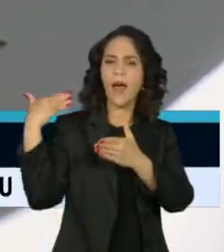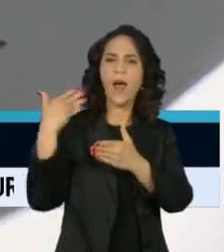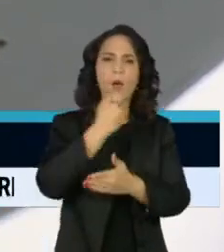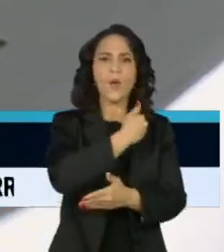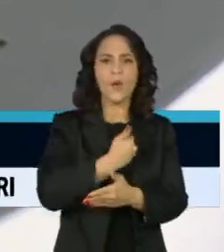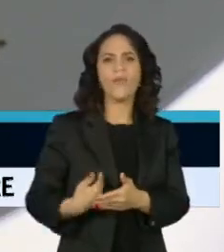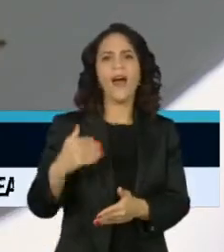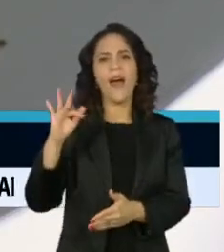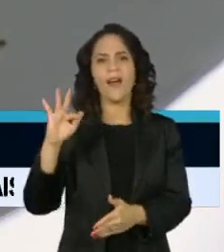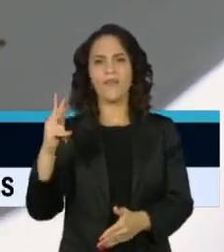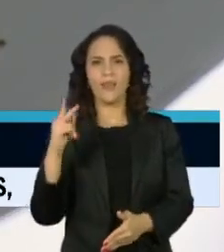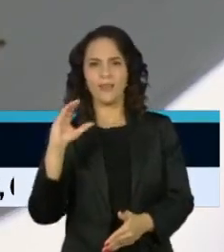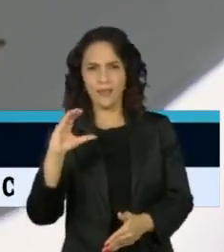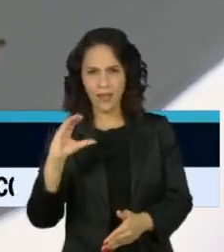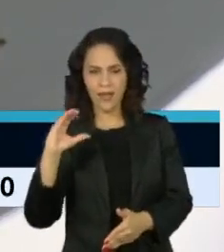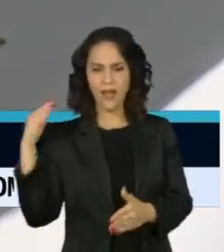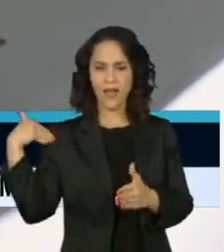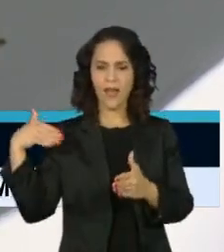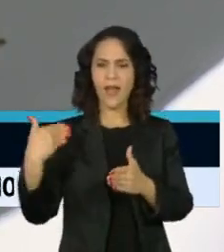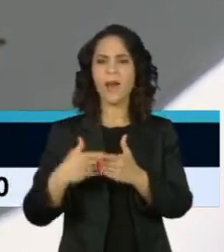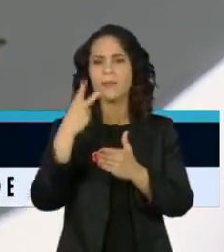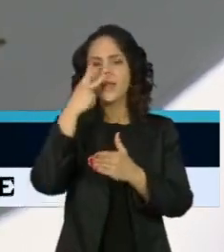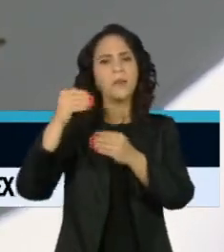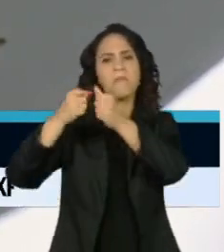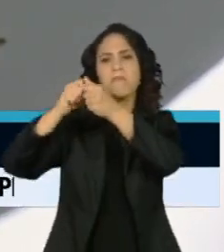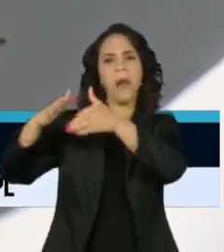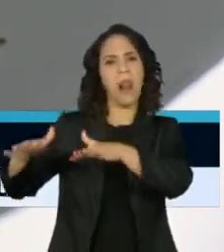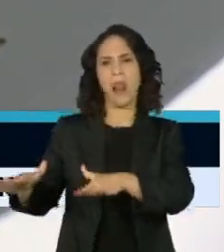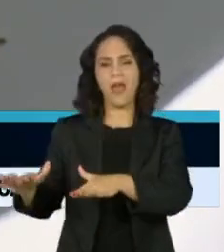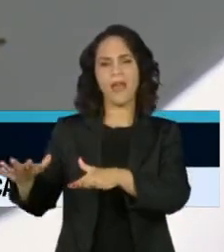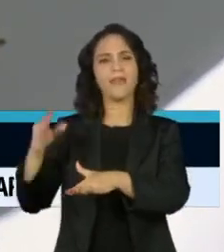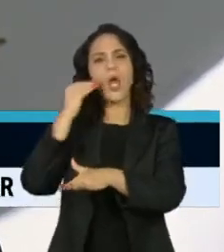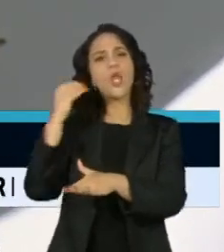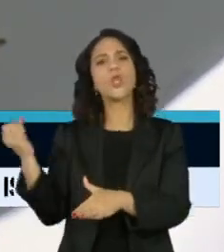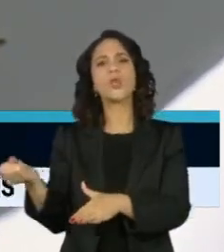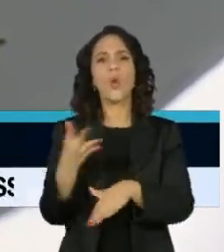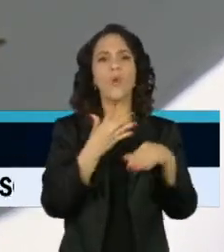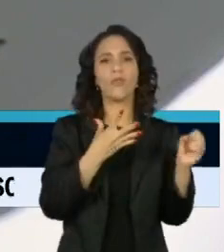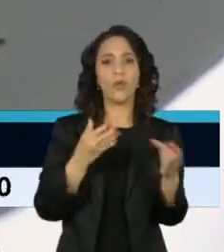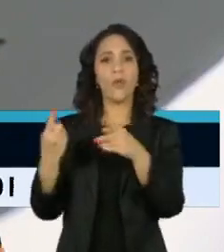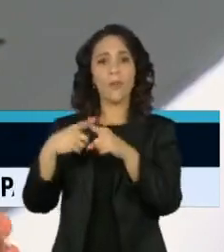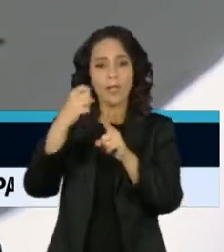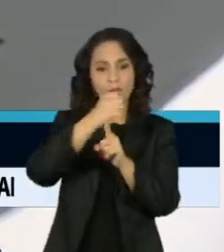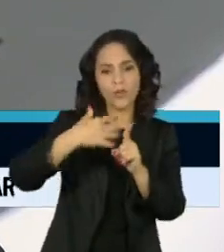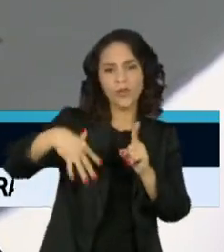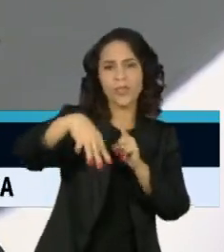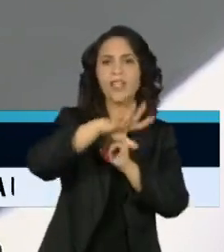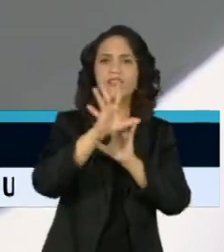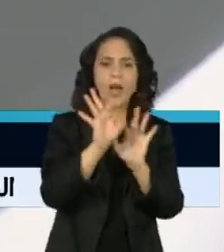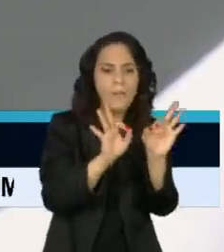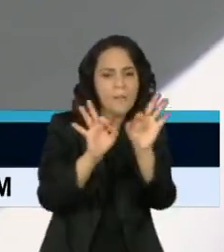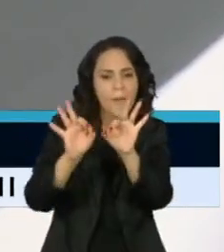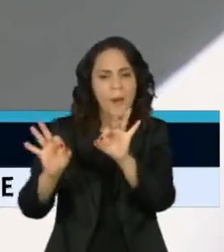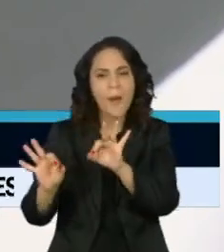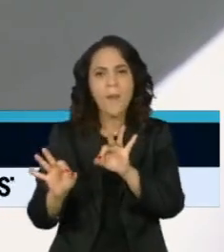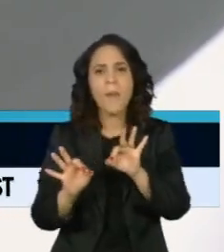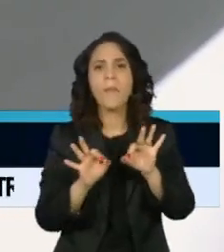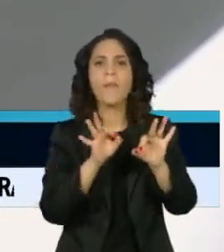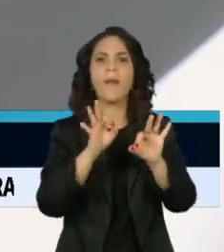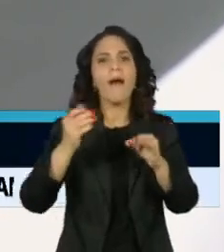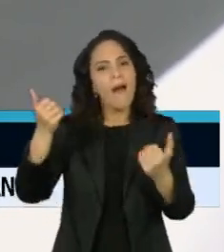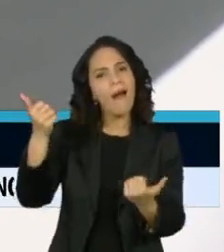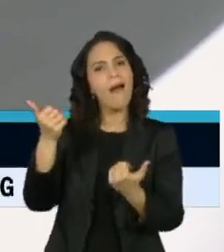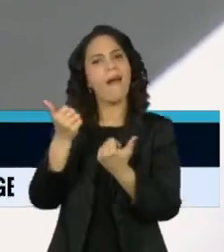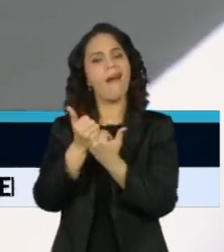anteriores desde que o Eric Várias Vários segmentos sociedade tem se organizado em torno de órgãos do governo para